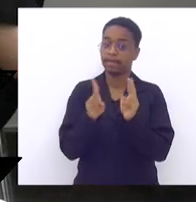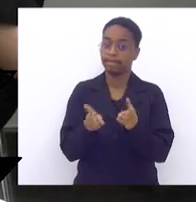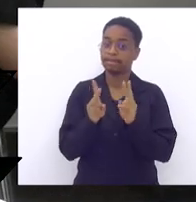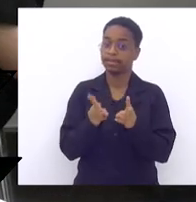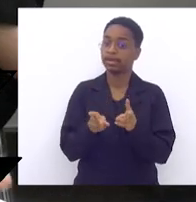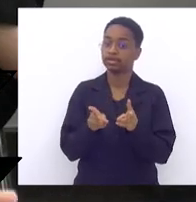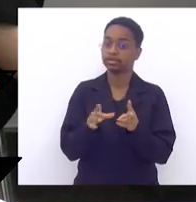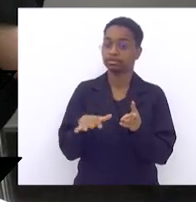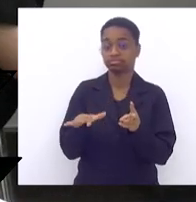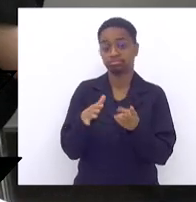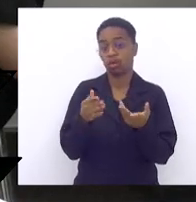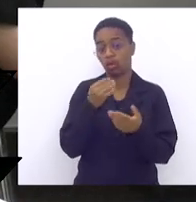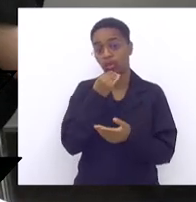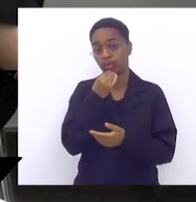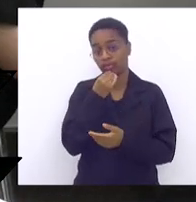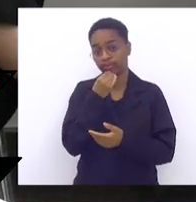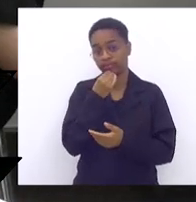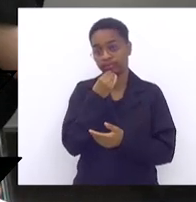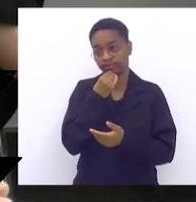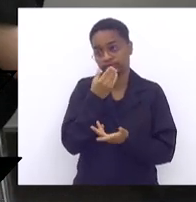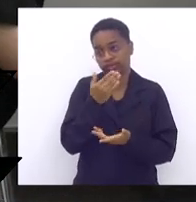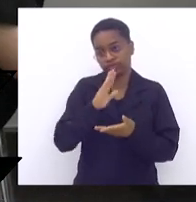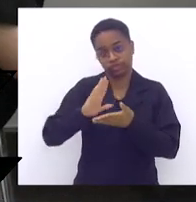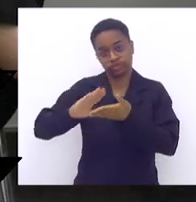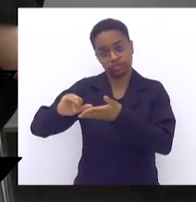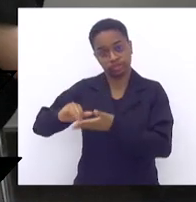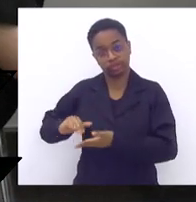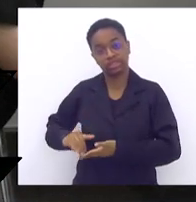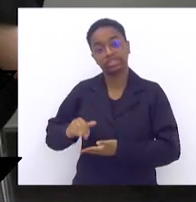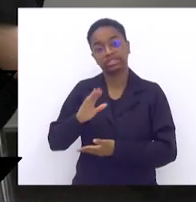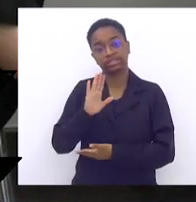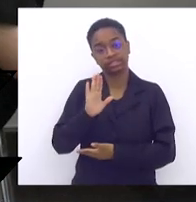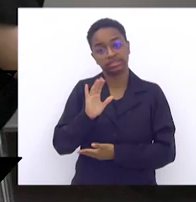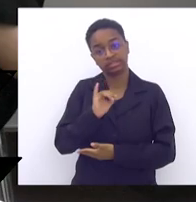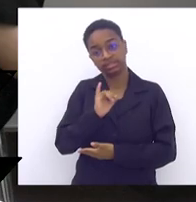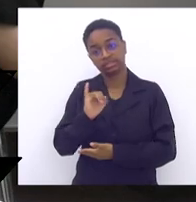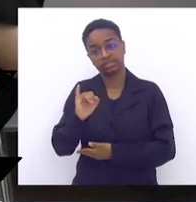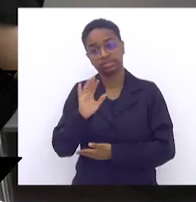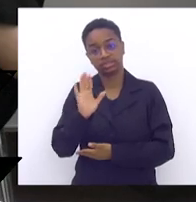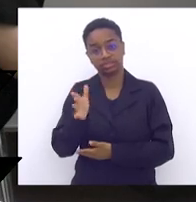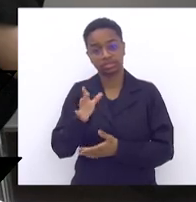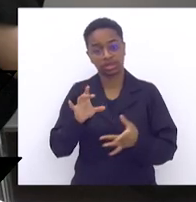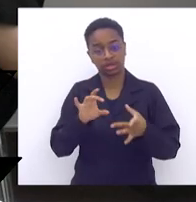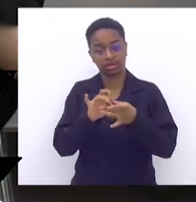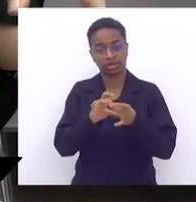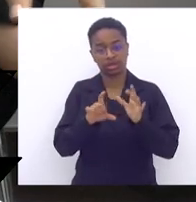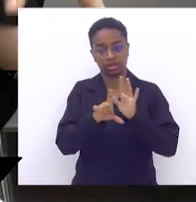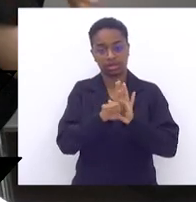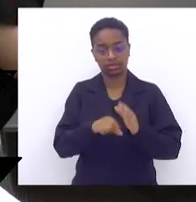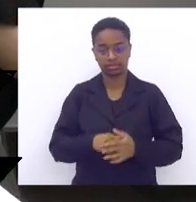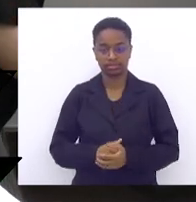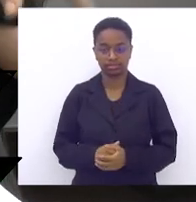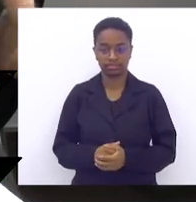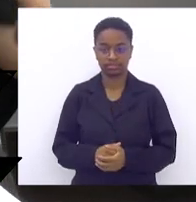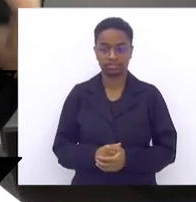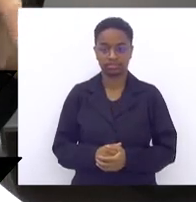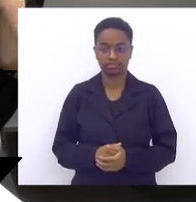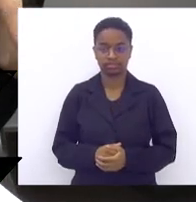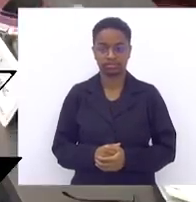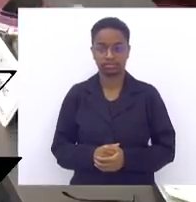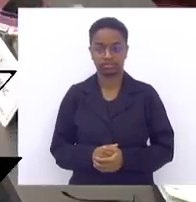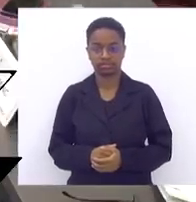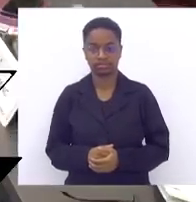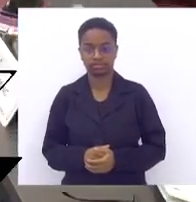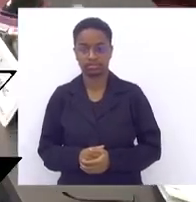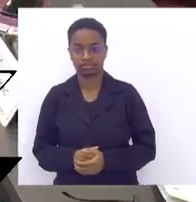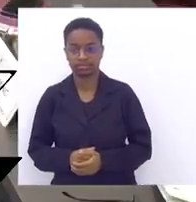Com exceção, evidentemente, dos contemplados por esta lei. Perfeito. Só isso. Acabei. Perfeito. Deputado doutor Serginho.